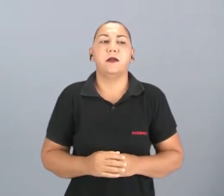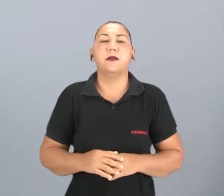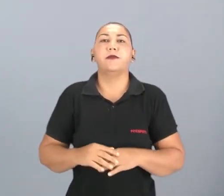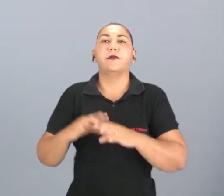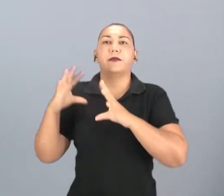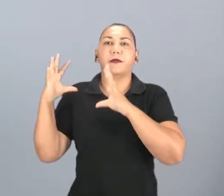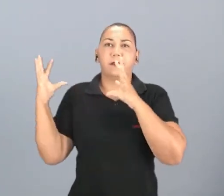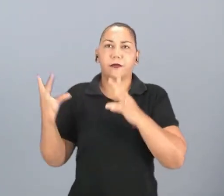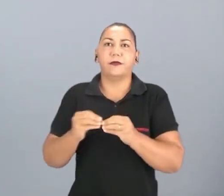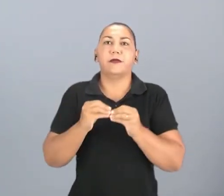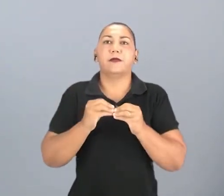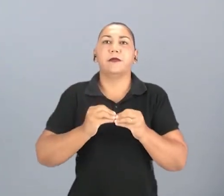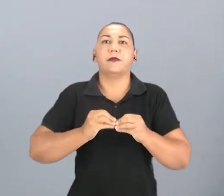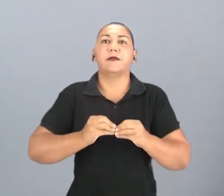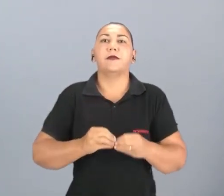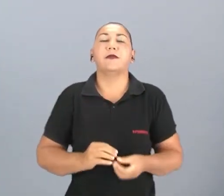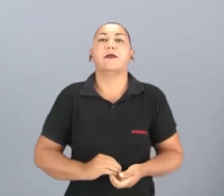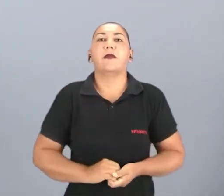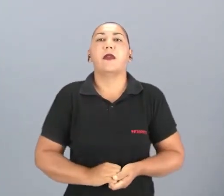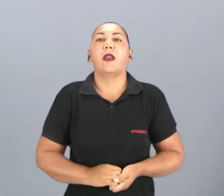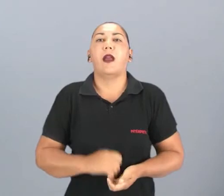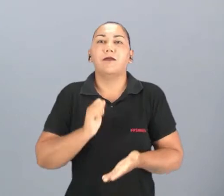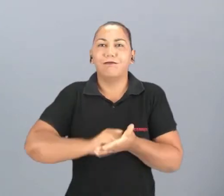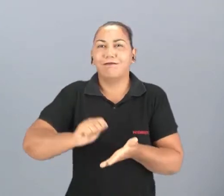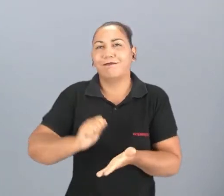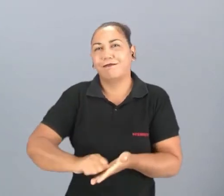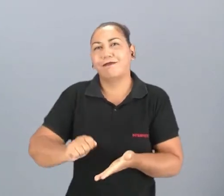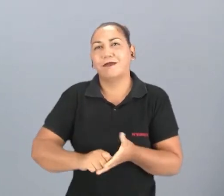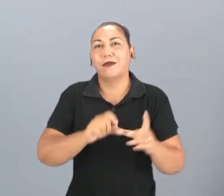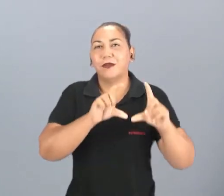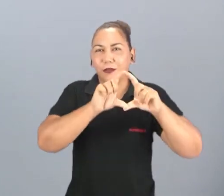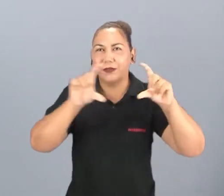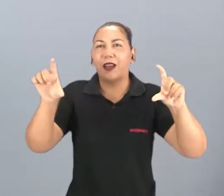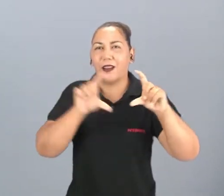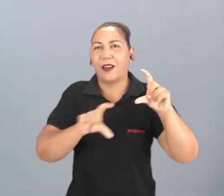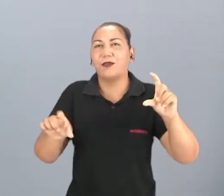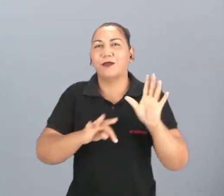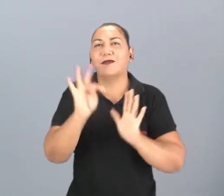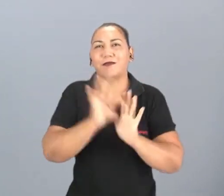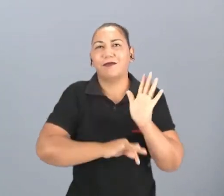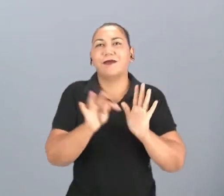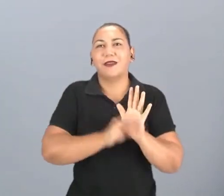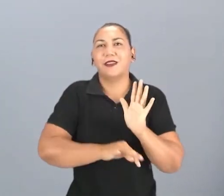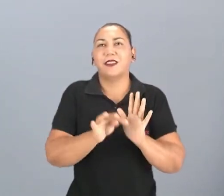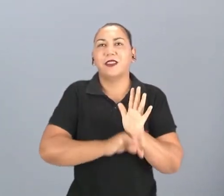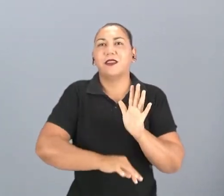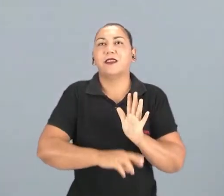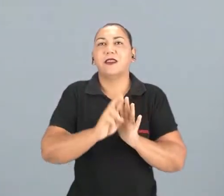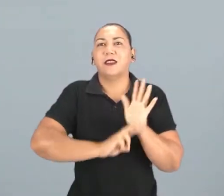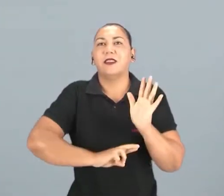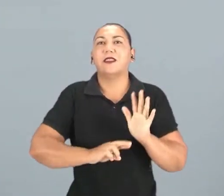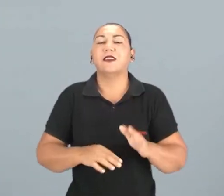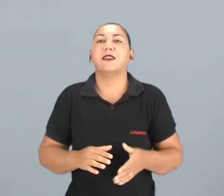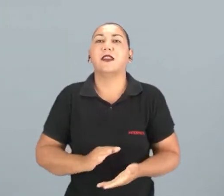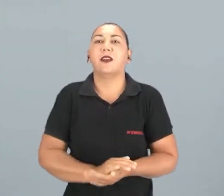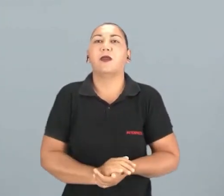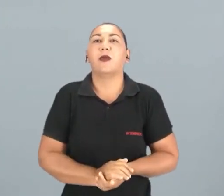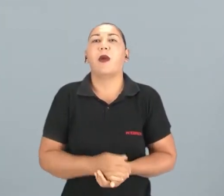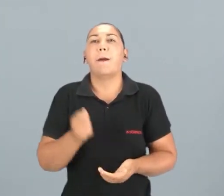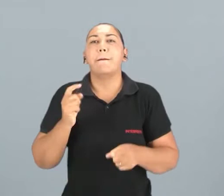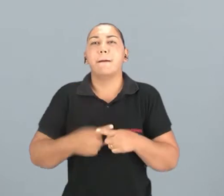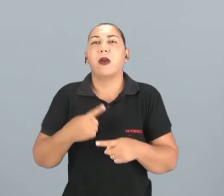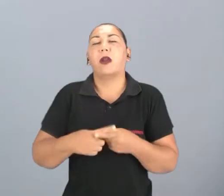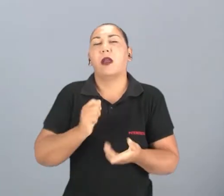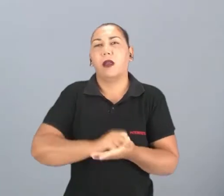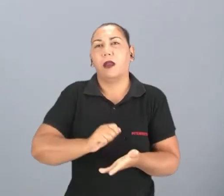tá, pessoal? Escrevam parágrafos, textos, redações. Vamos praticar mesmo, porque é praticando que a gente consegue entender e fixar bem na nossa